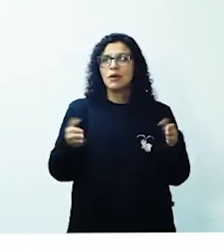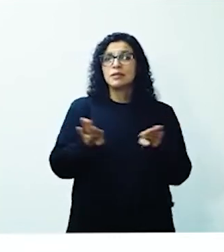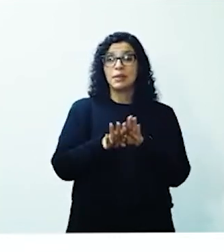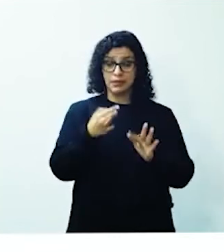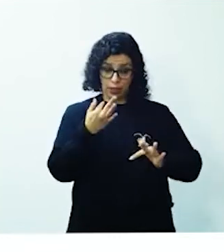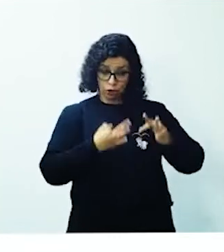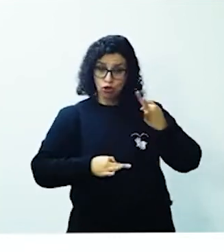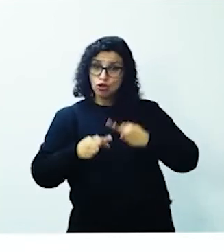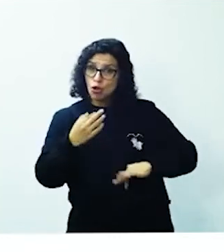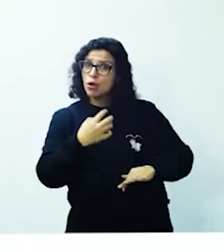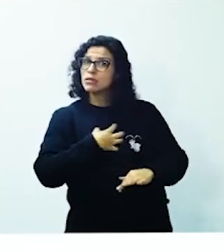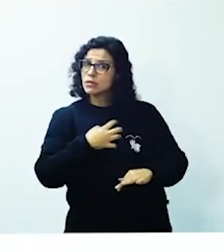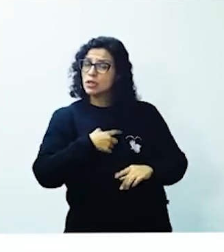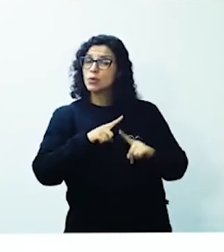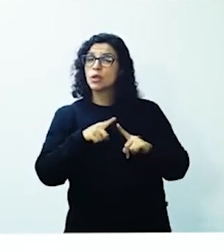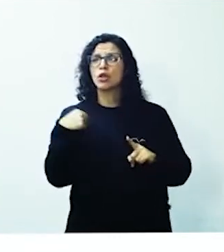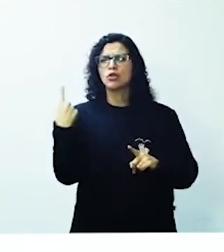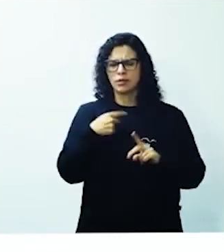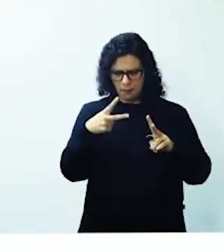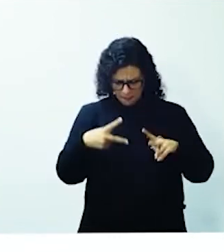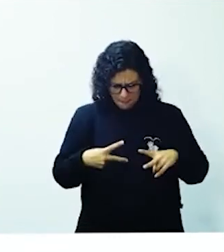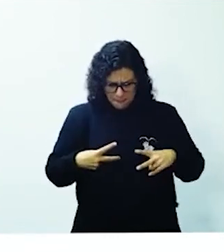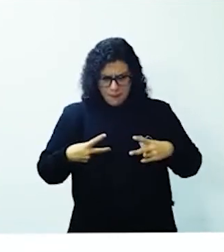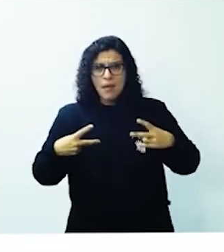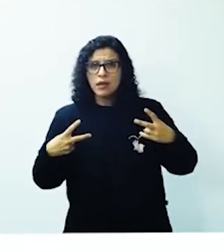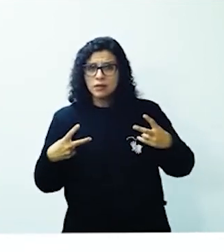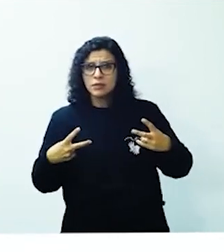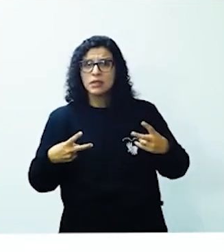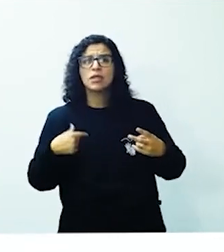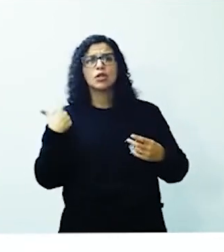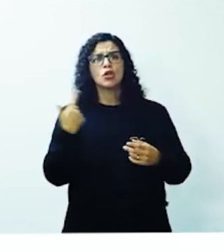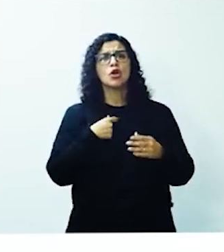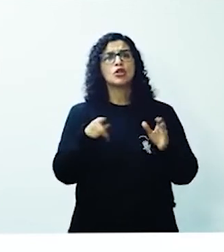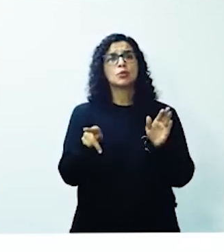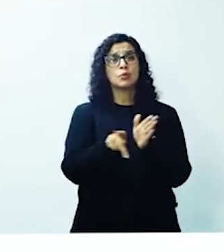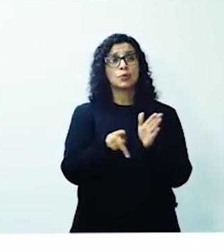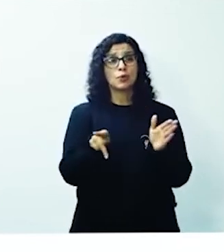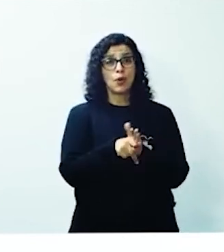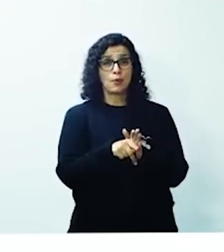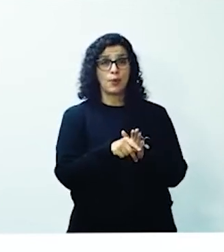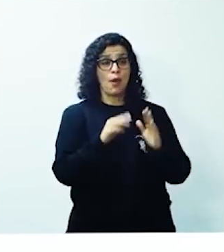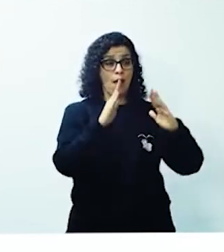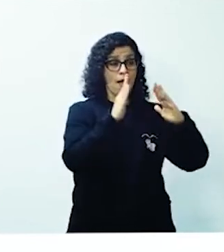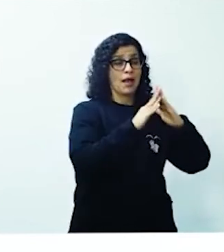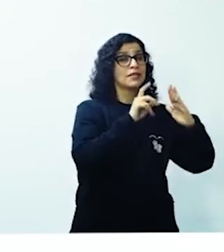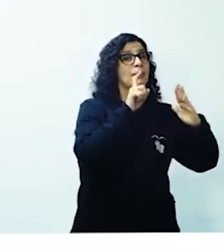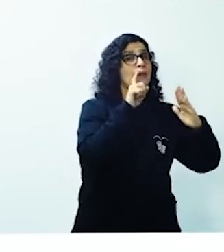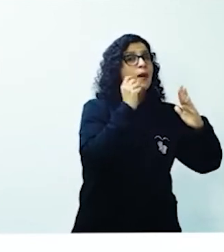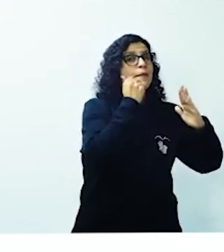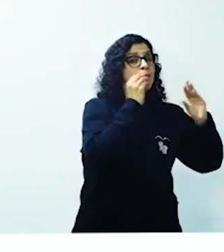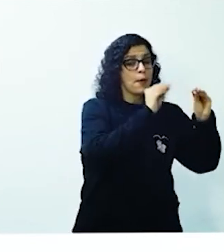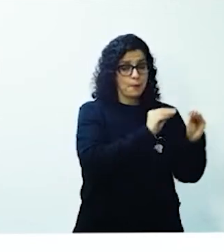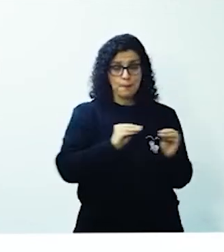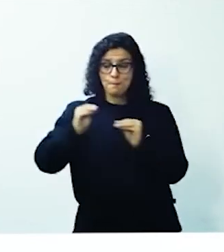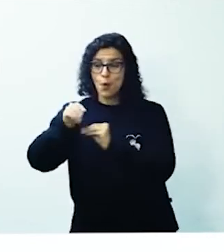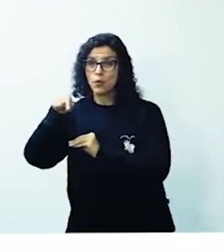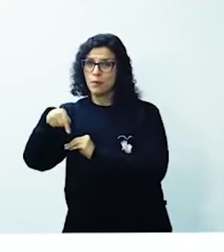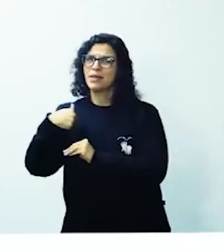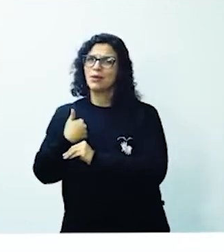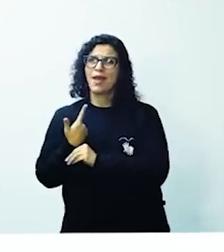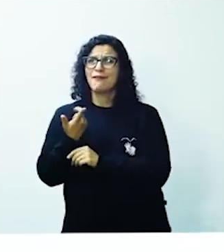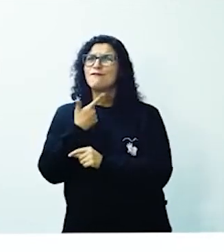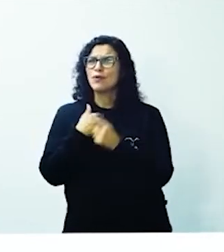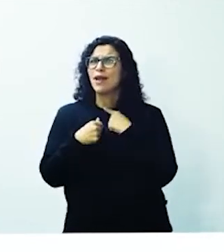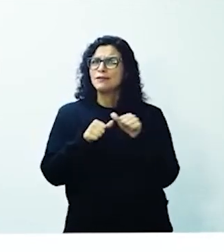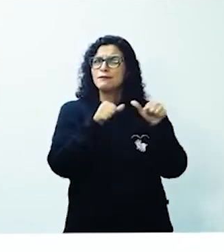dor. Basta a gente observar, deixar a casa dos pais, mesmo querendo ficar.